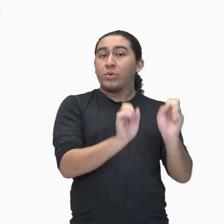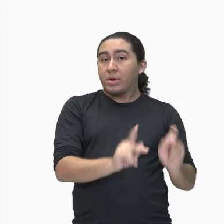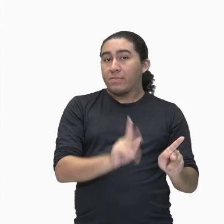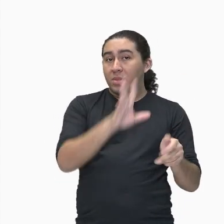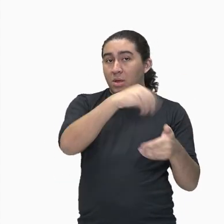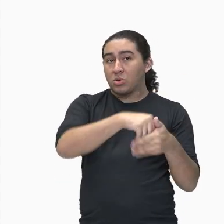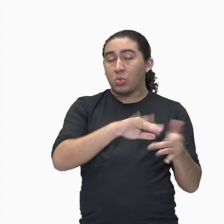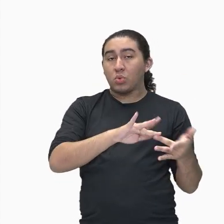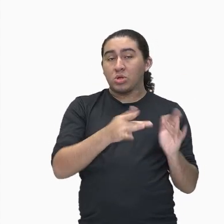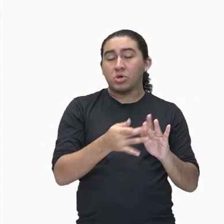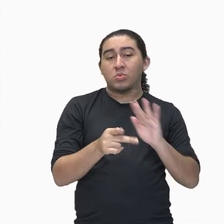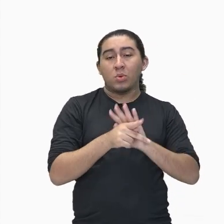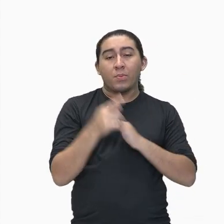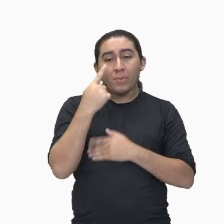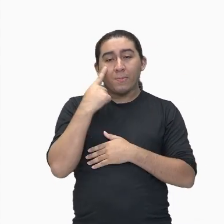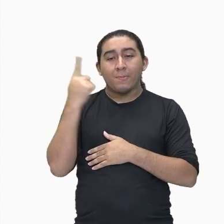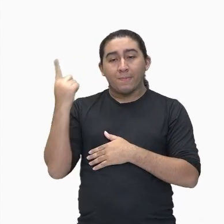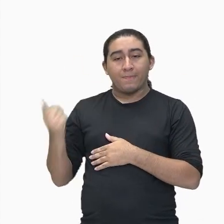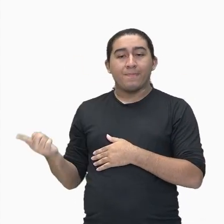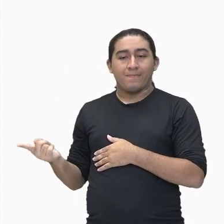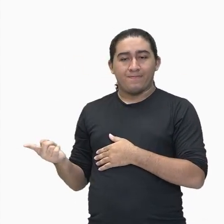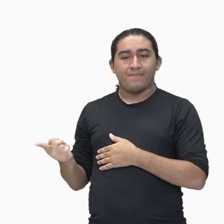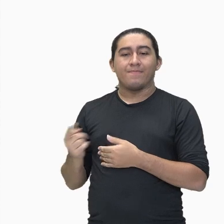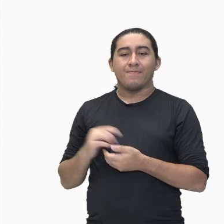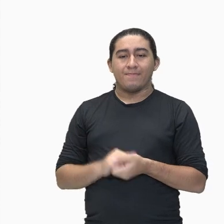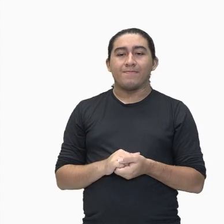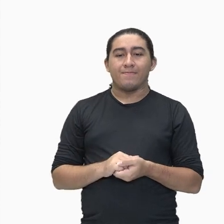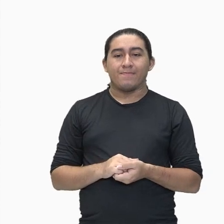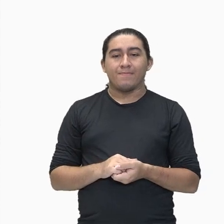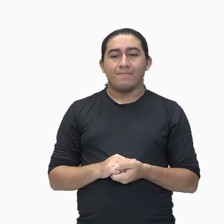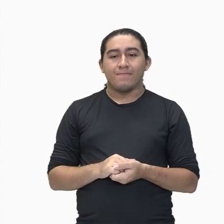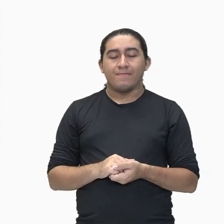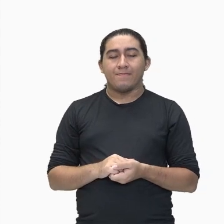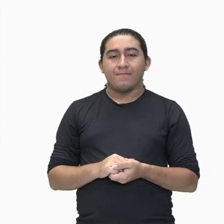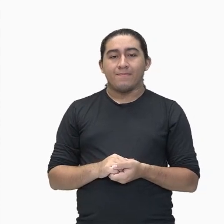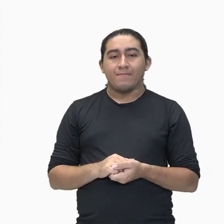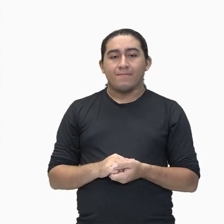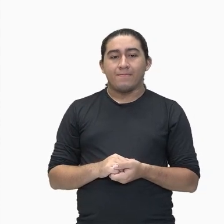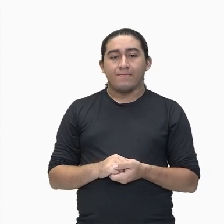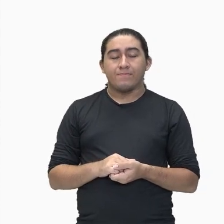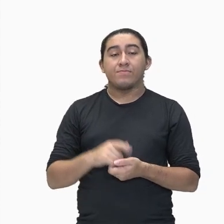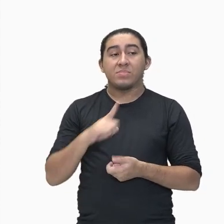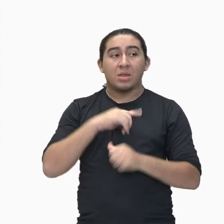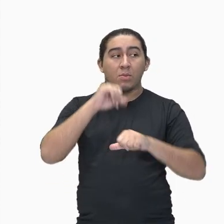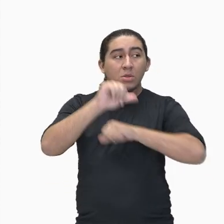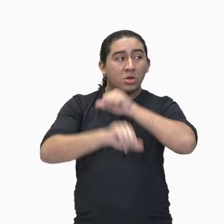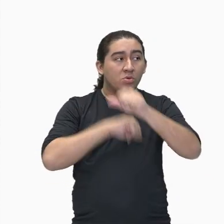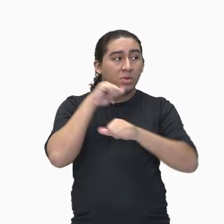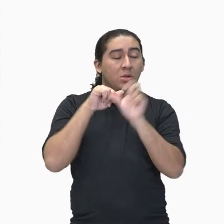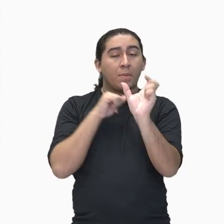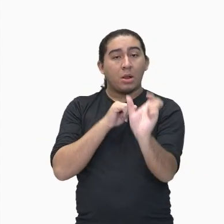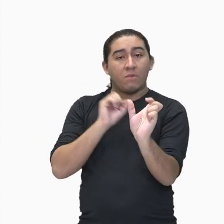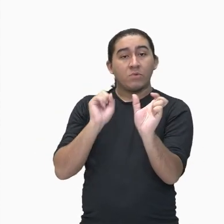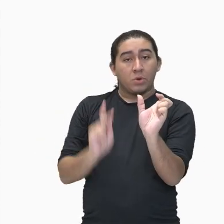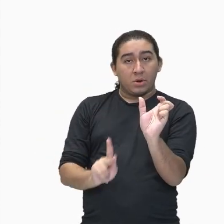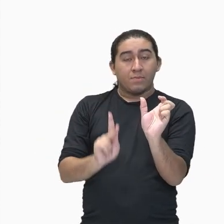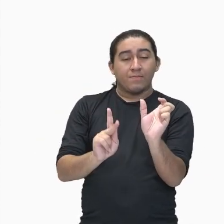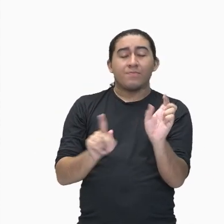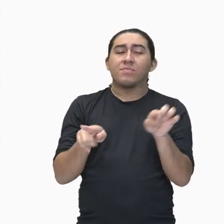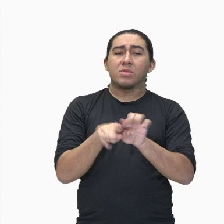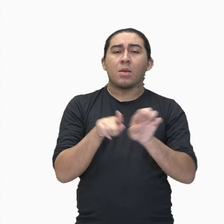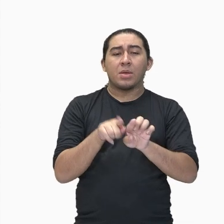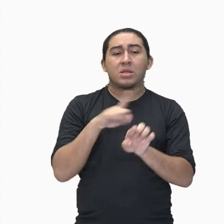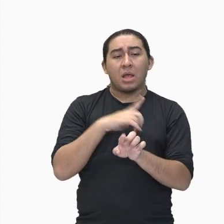desse contexto aí, bom, mal, grande e pequeno, que há uma modificação, né? Apesar de que